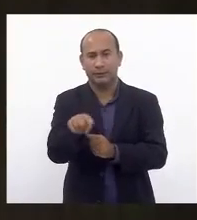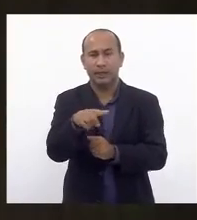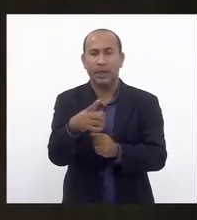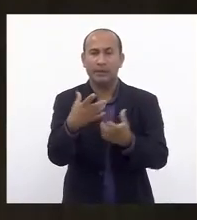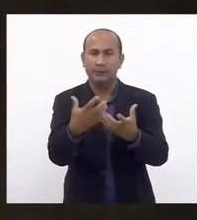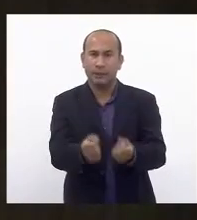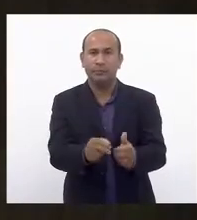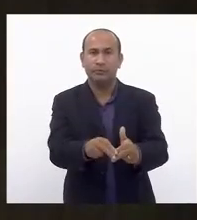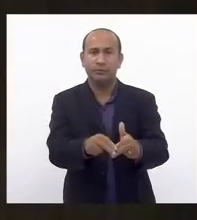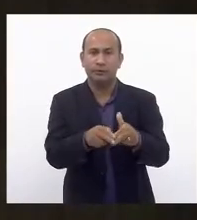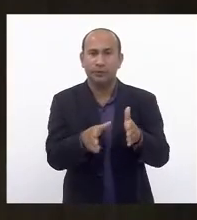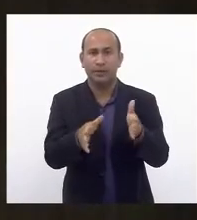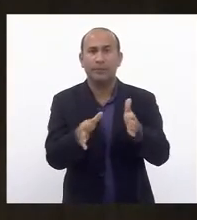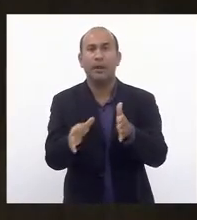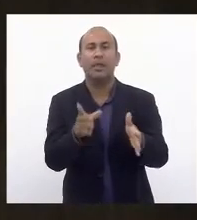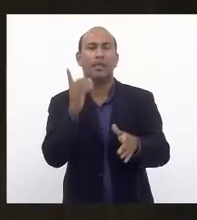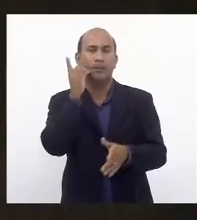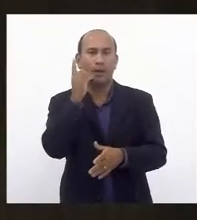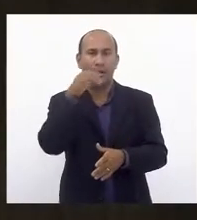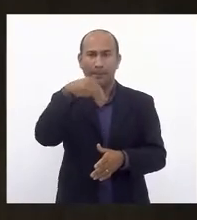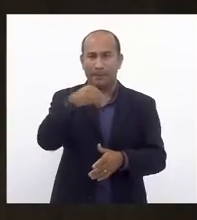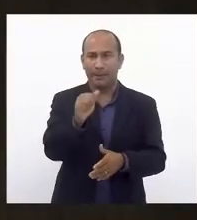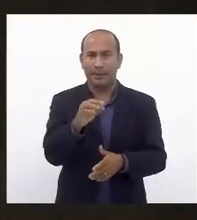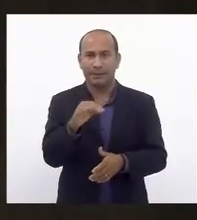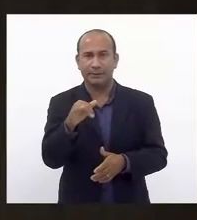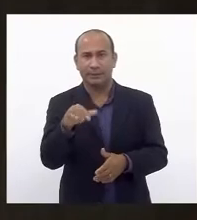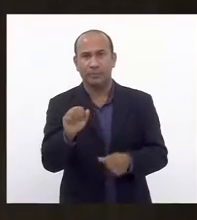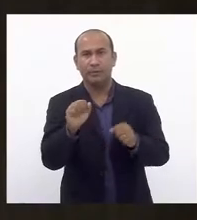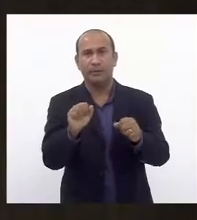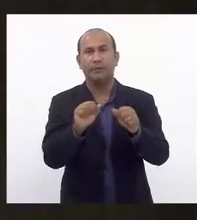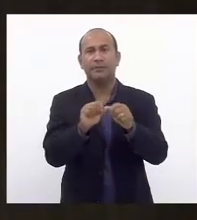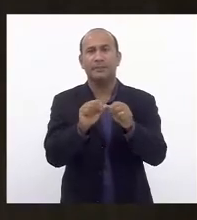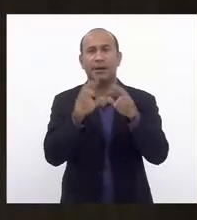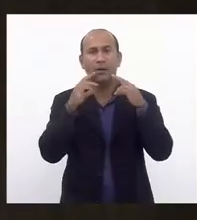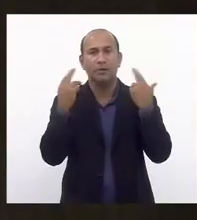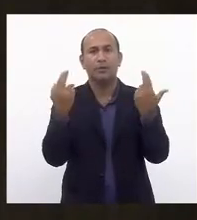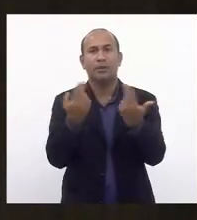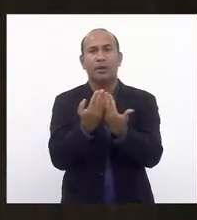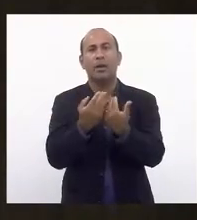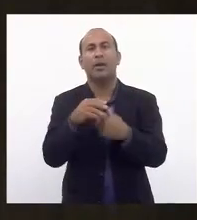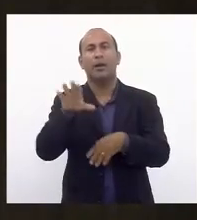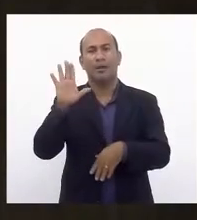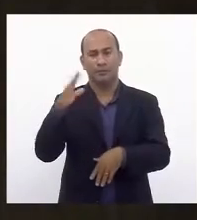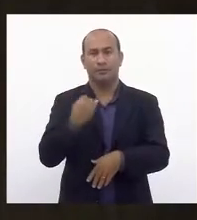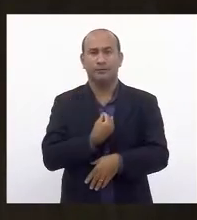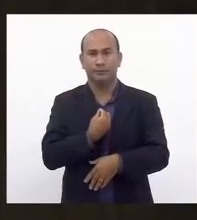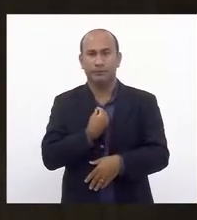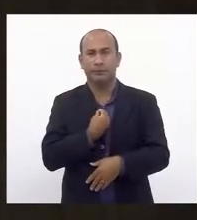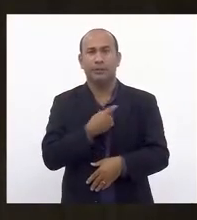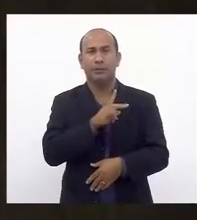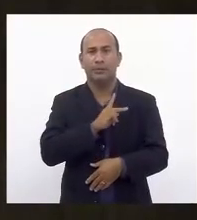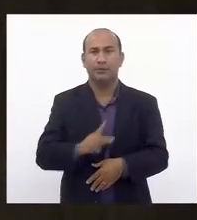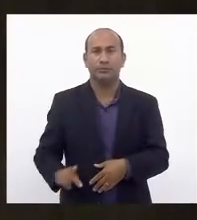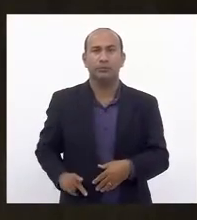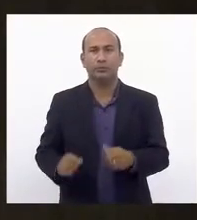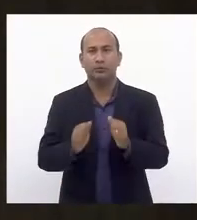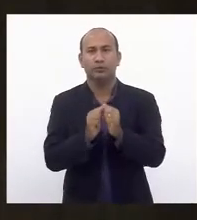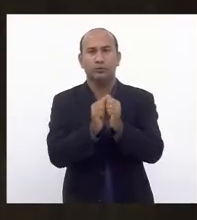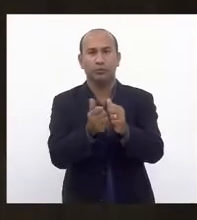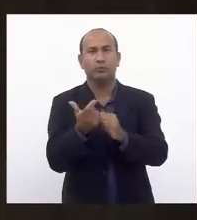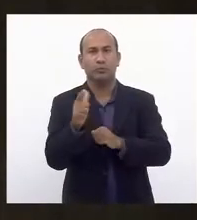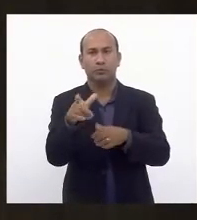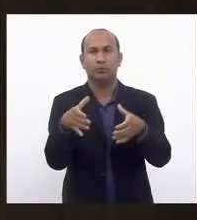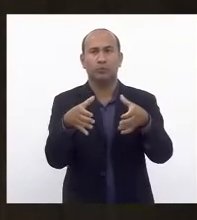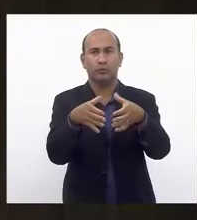o encaminhamento feito pela deputada Marta Rocha. Podemos fazer uma reunião deliberativa, me coloco à disposição de, como presidente, junto com os demais membros